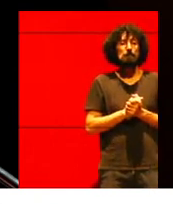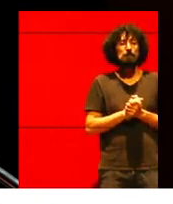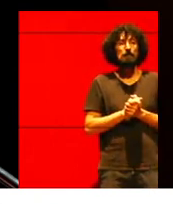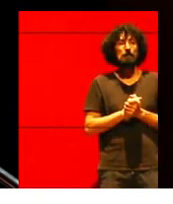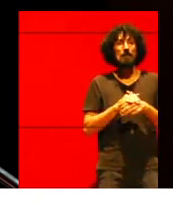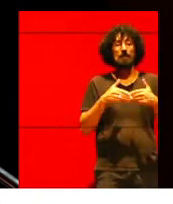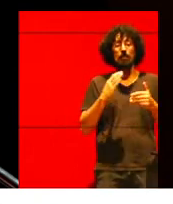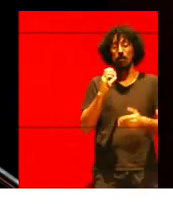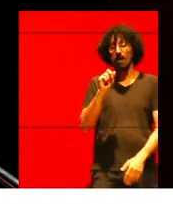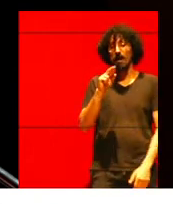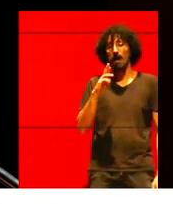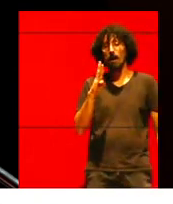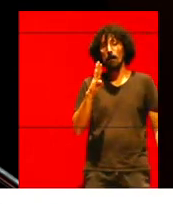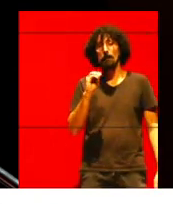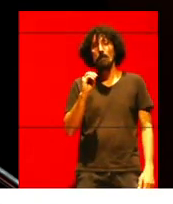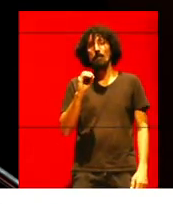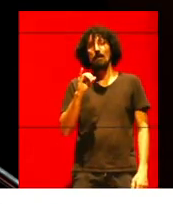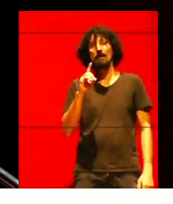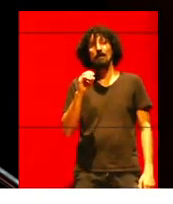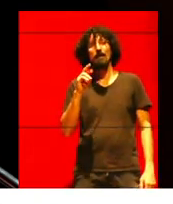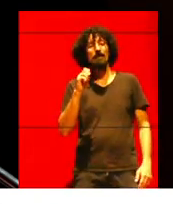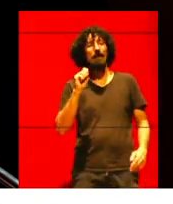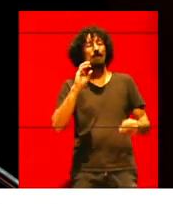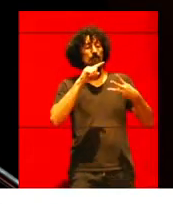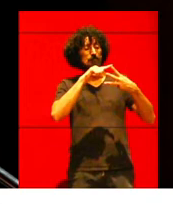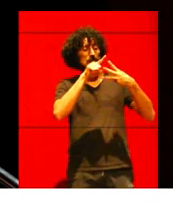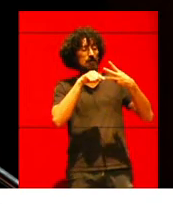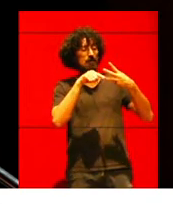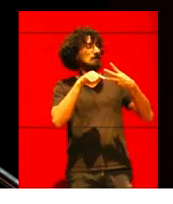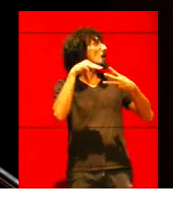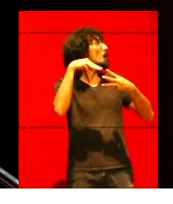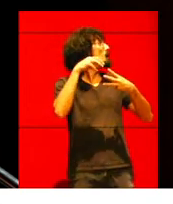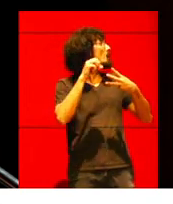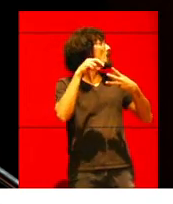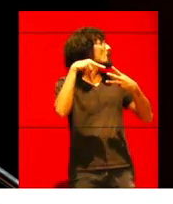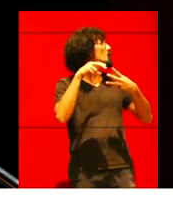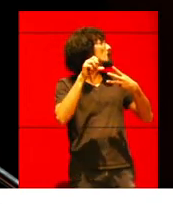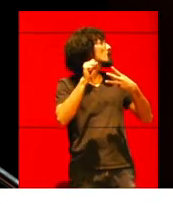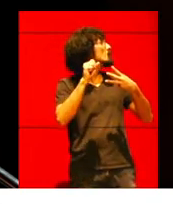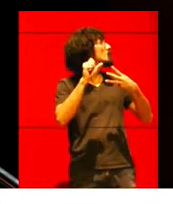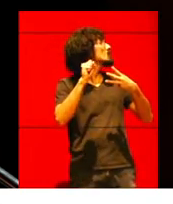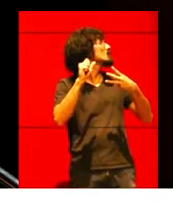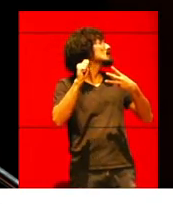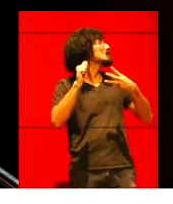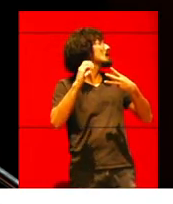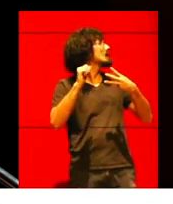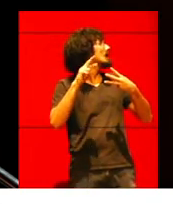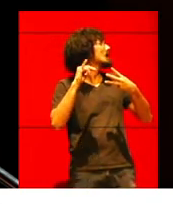dos carboidratos: monossacarídeos, oligossacarídeos e polissacarídeos.